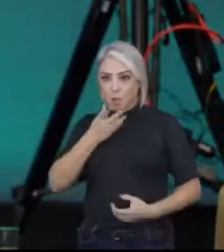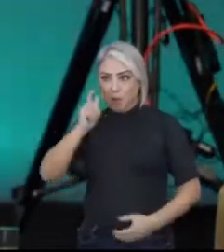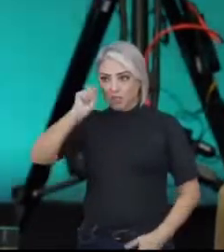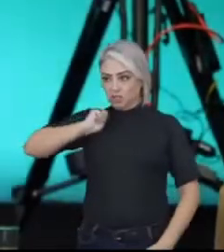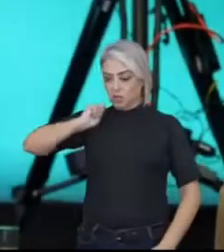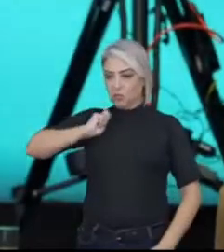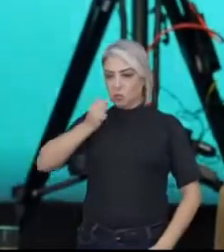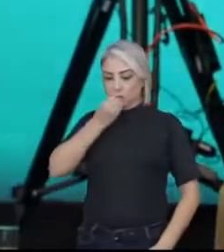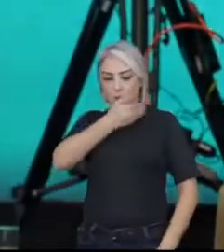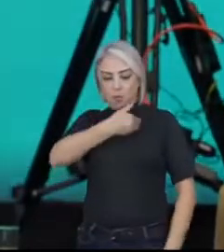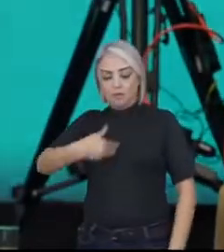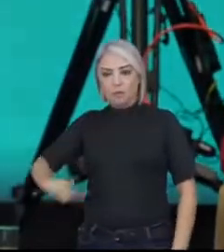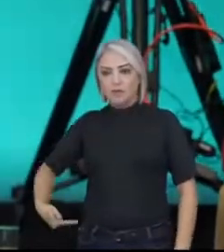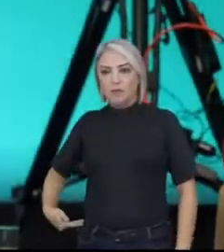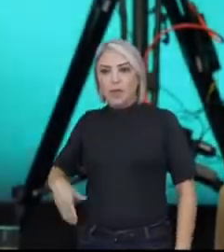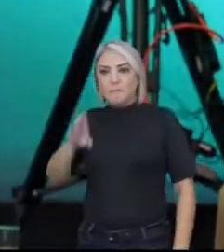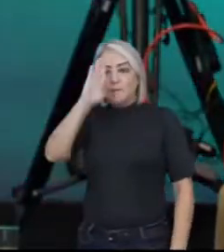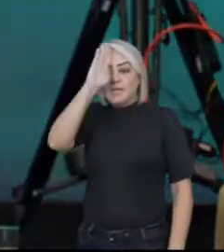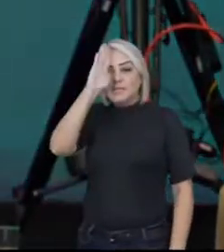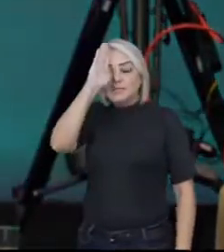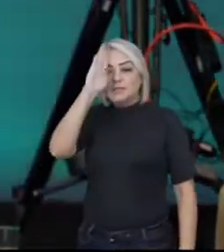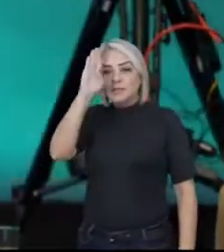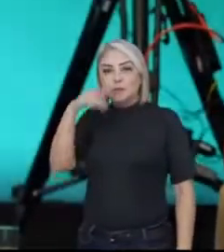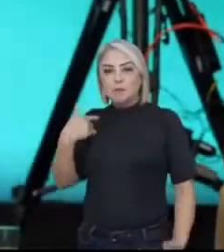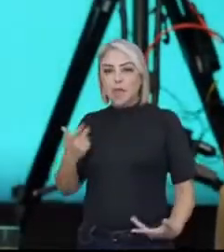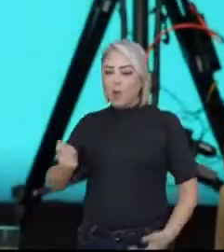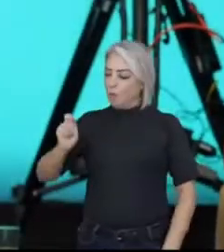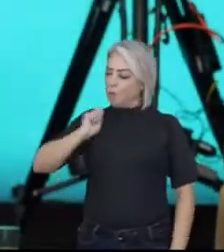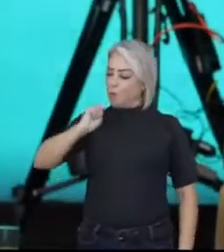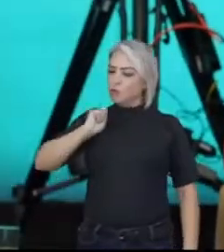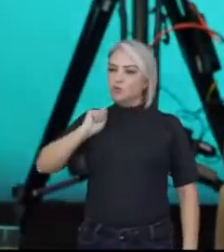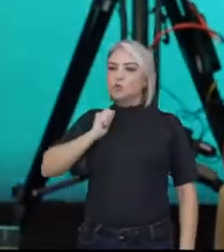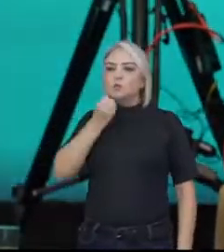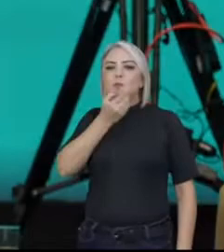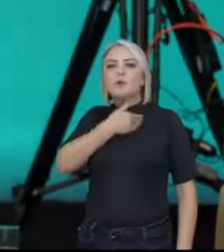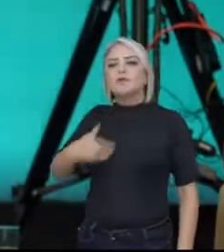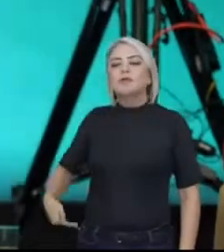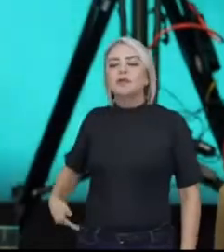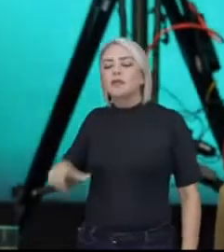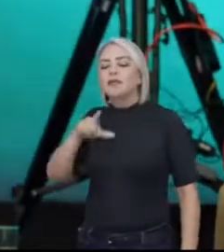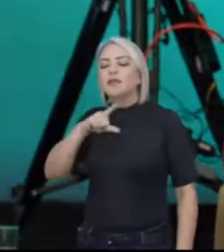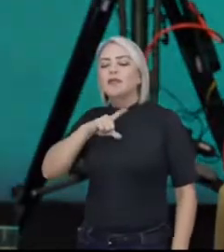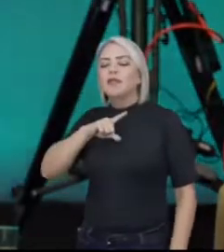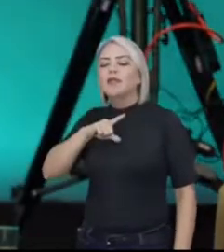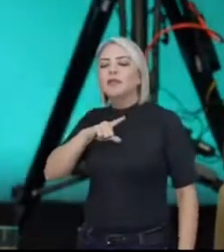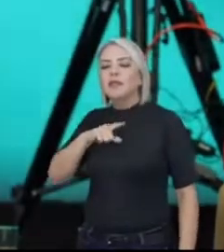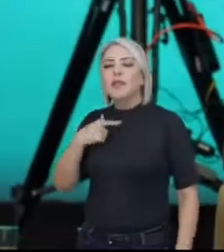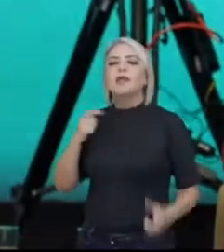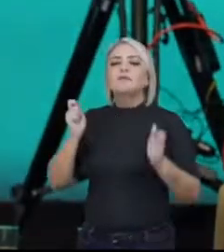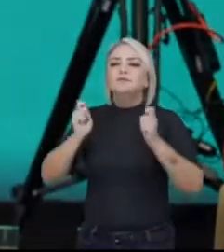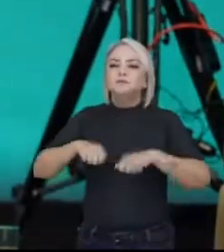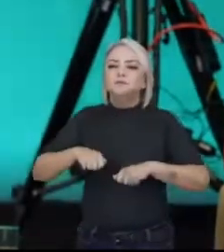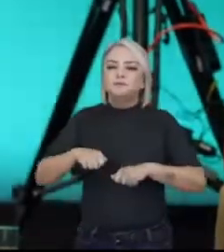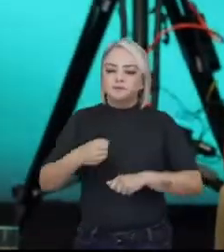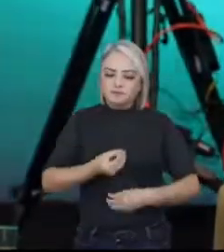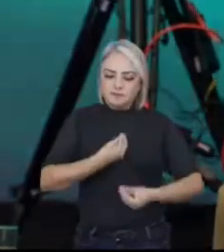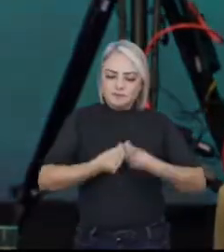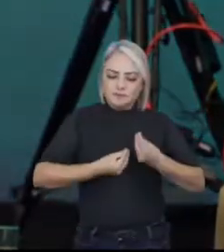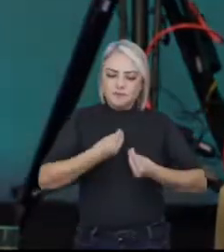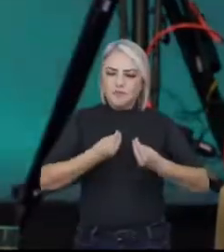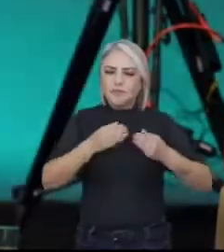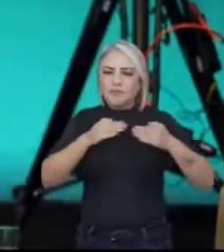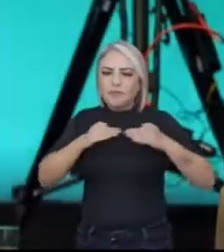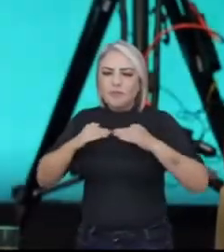a principal virtude que um bom governante precisa ter é a capacidade de viver em sintonia com as